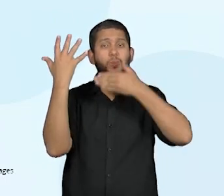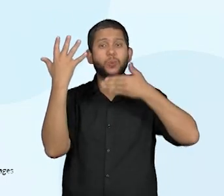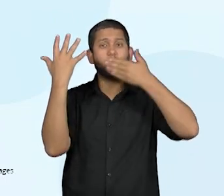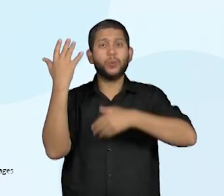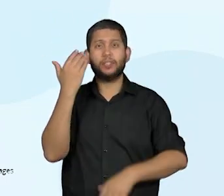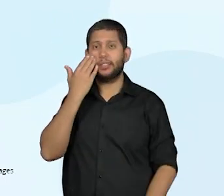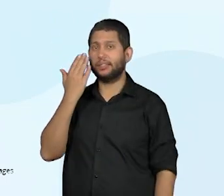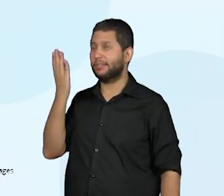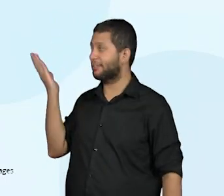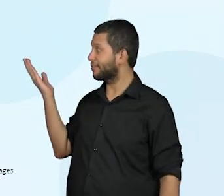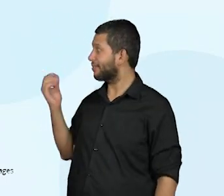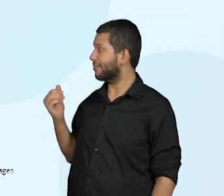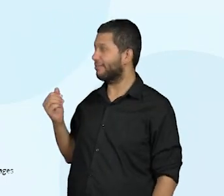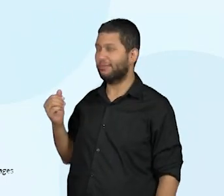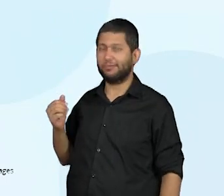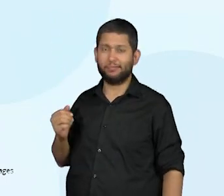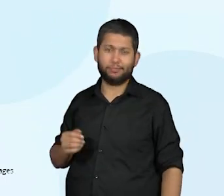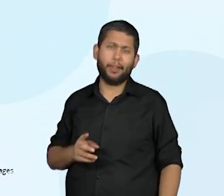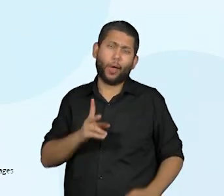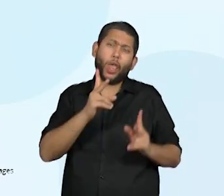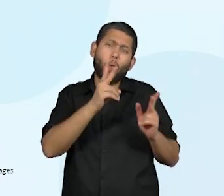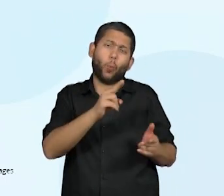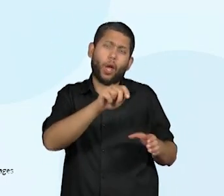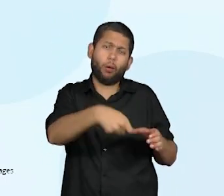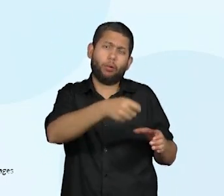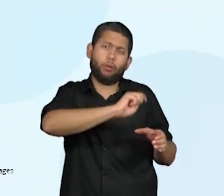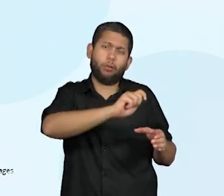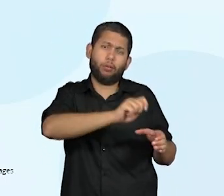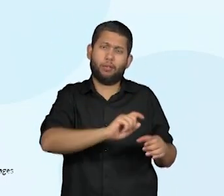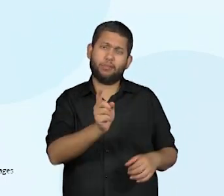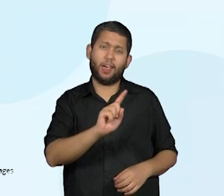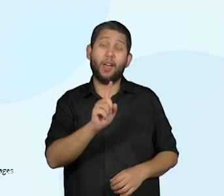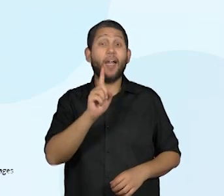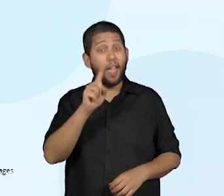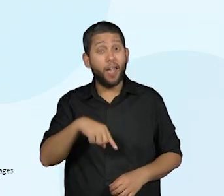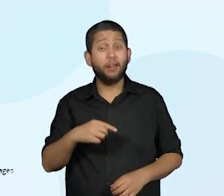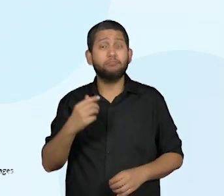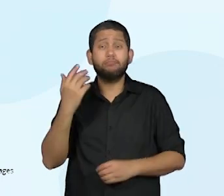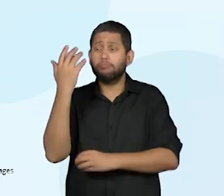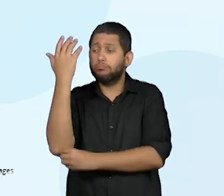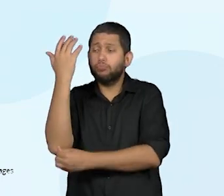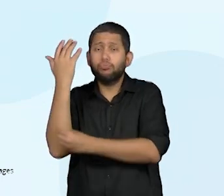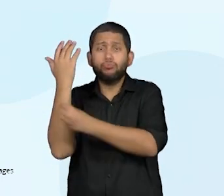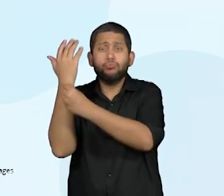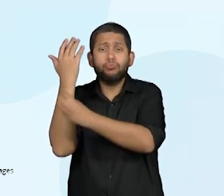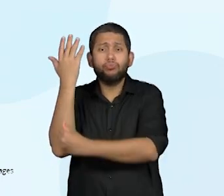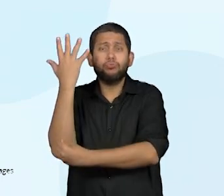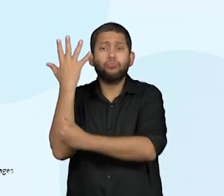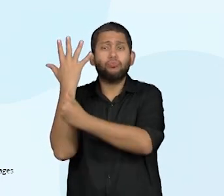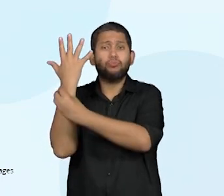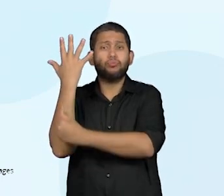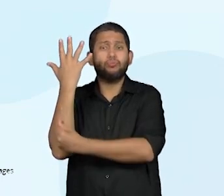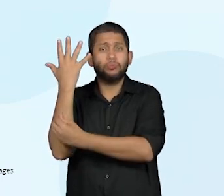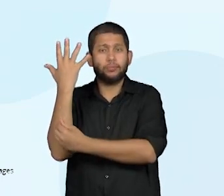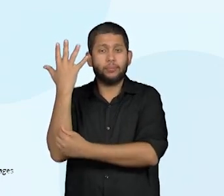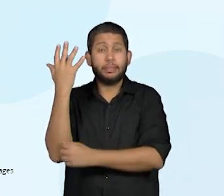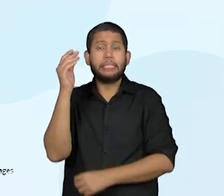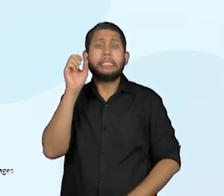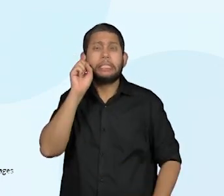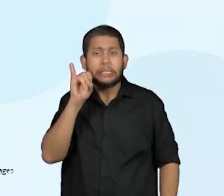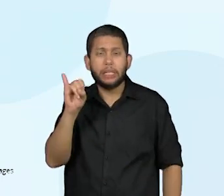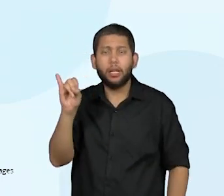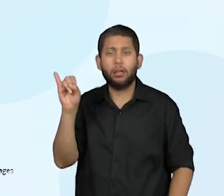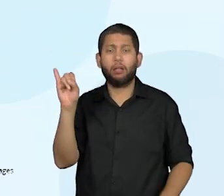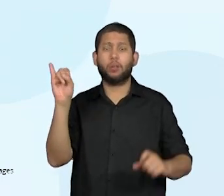representado pelos cubinhos de açúcar, tá? Esses açúcares servem para a planta crescer e